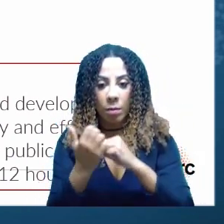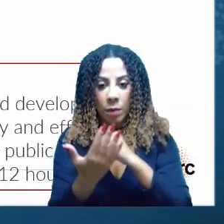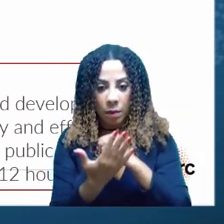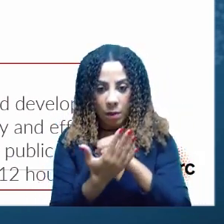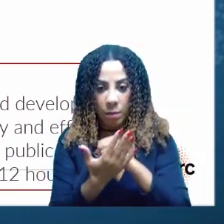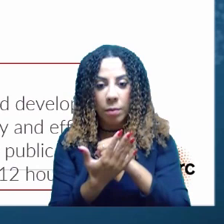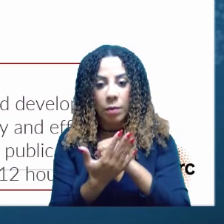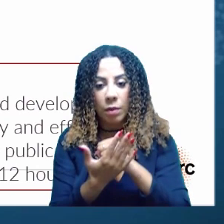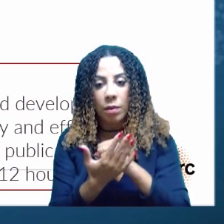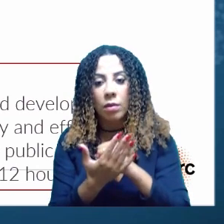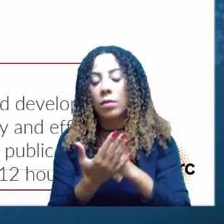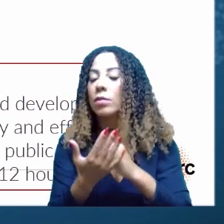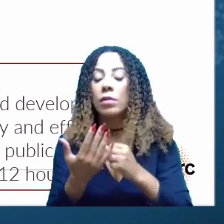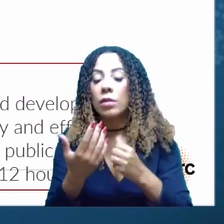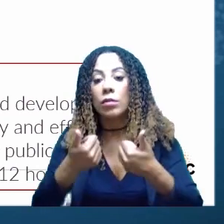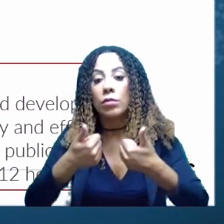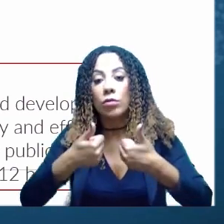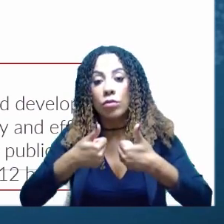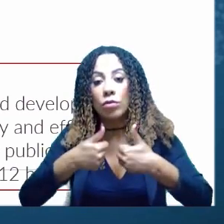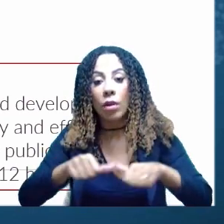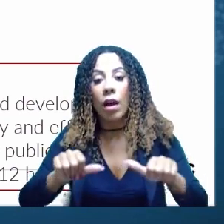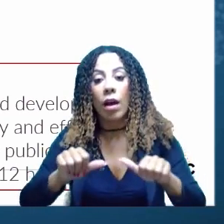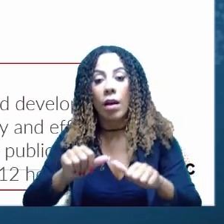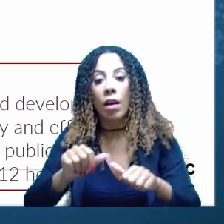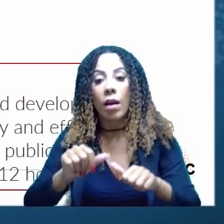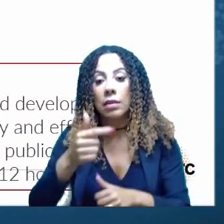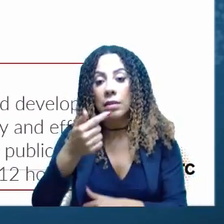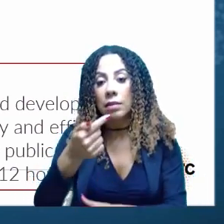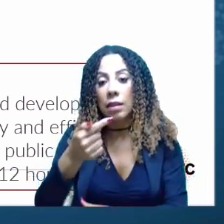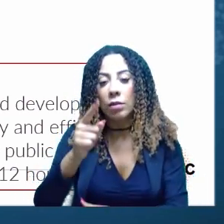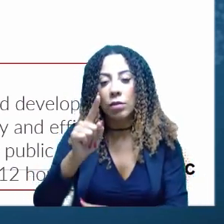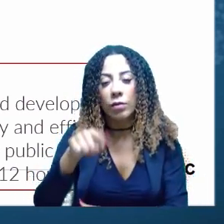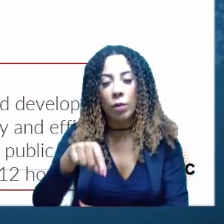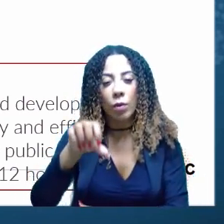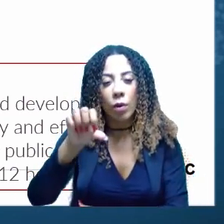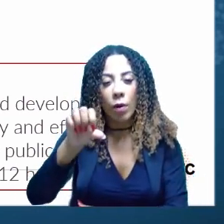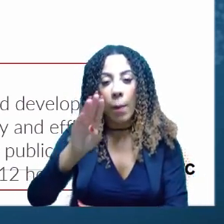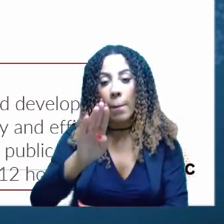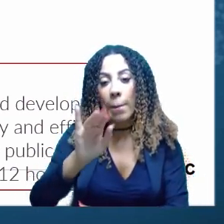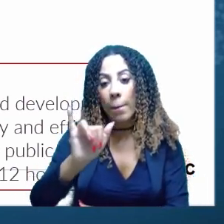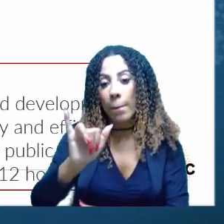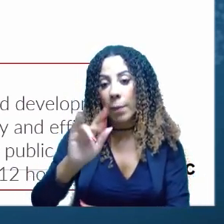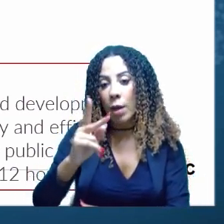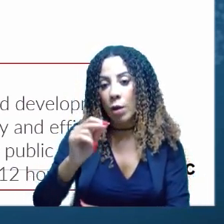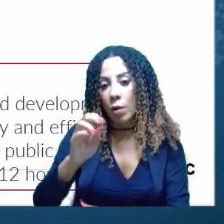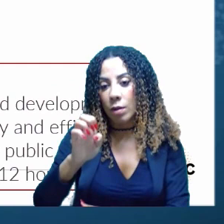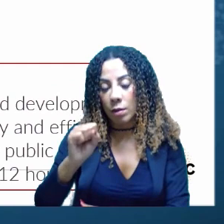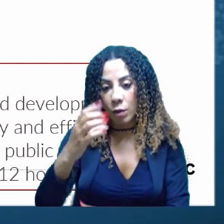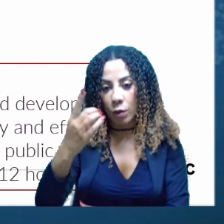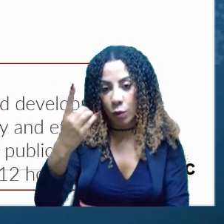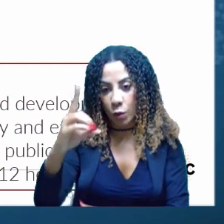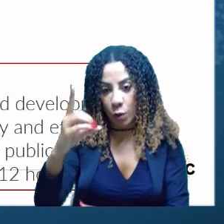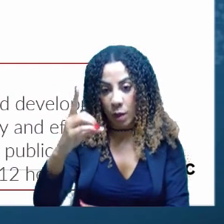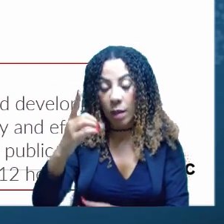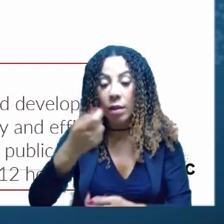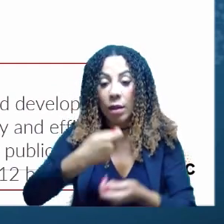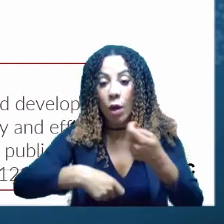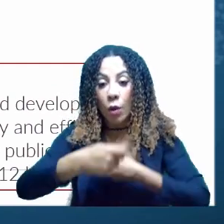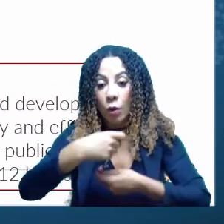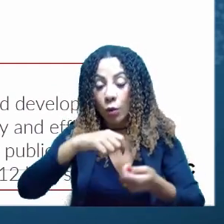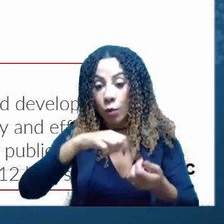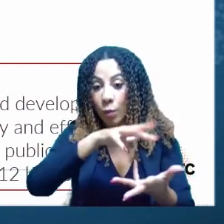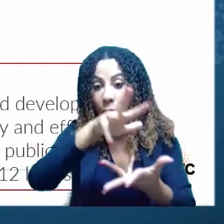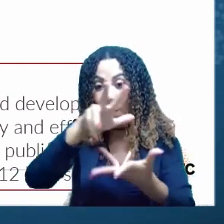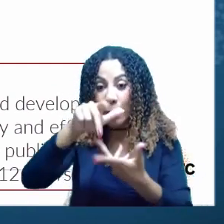tinha custado de 7 a 9 bilhões de dólares todo mês na economia global. A aceleração da